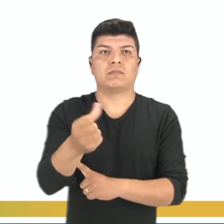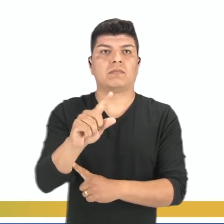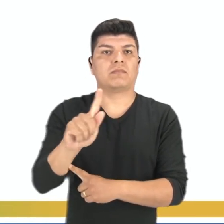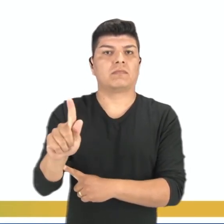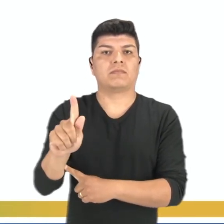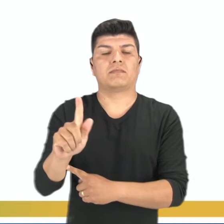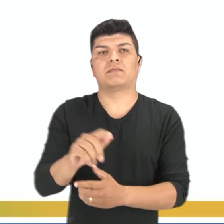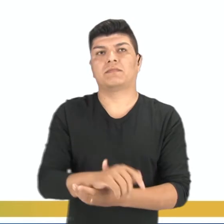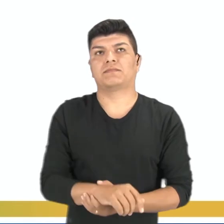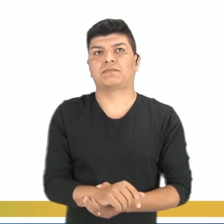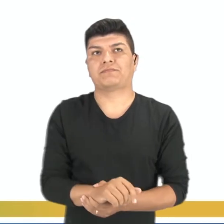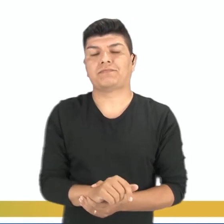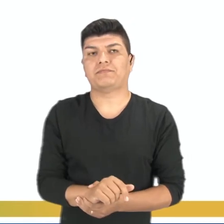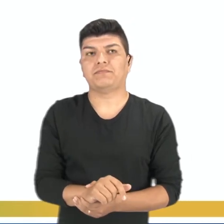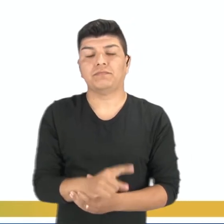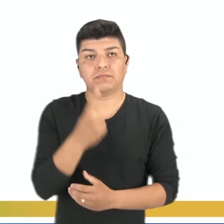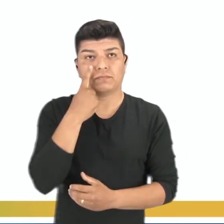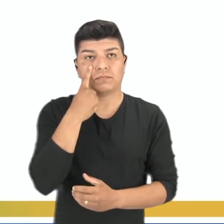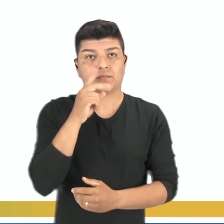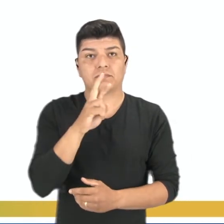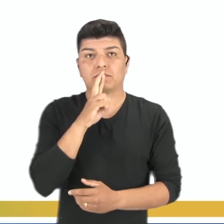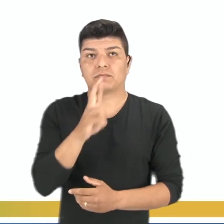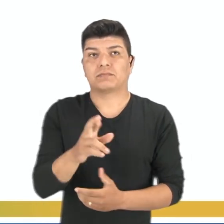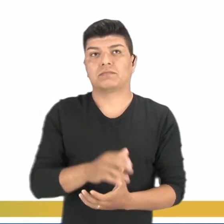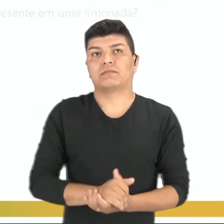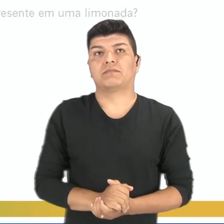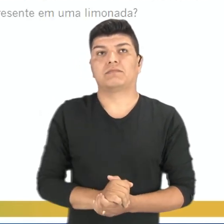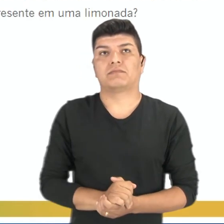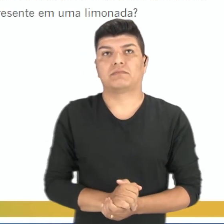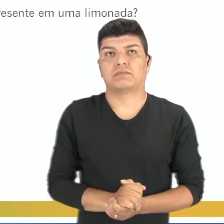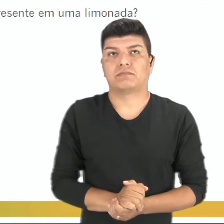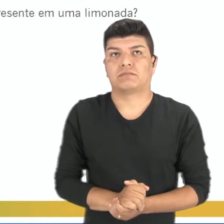1,26 gramas. E aí vamos à solução.